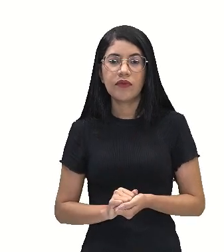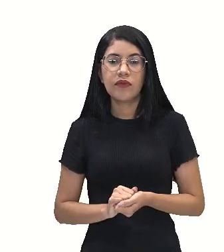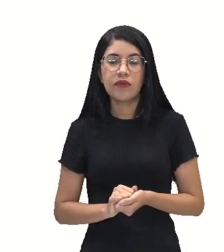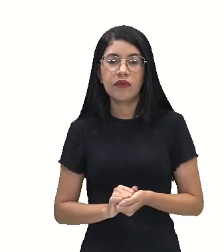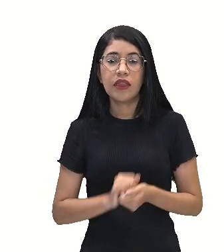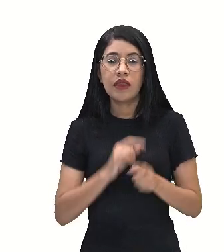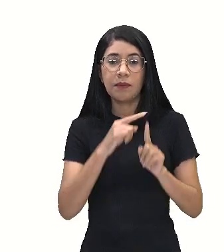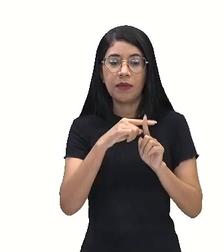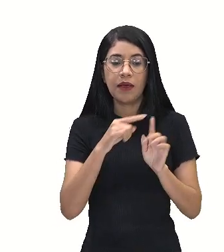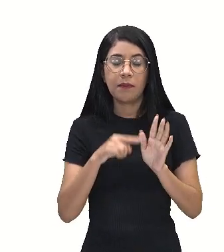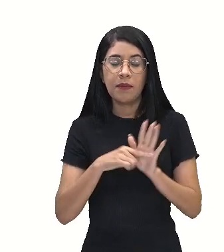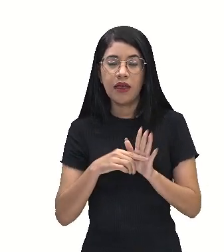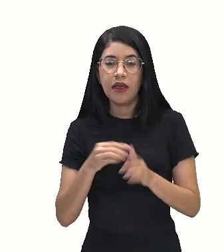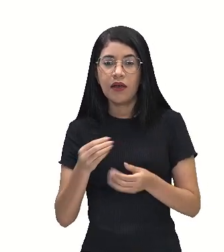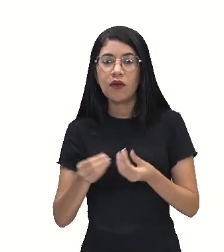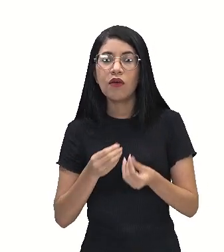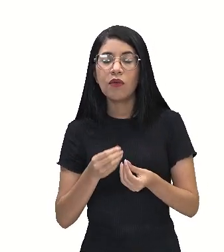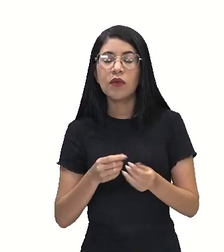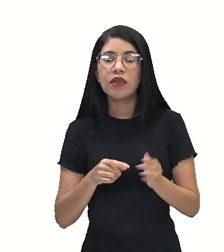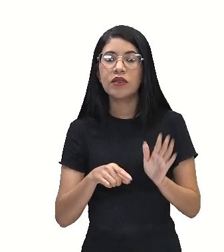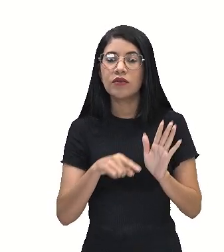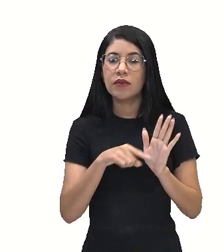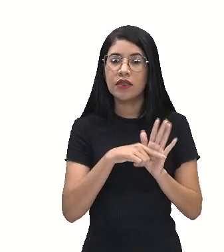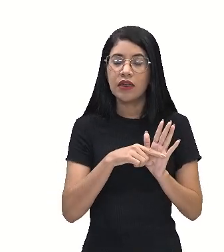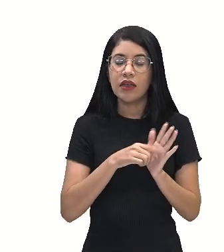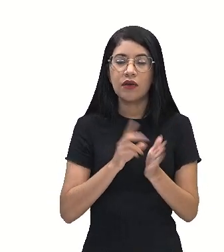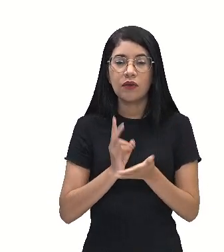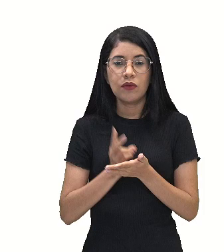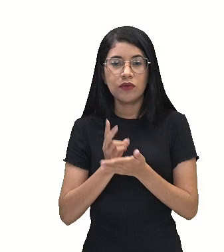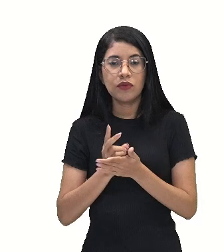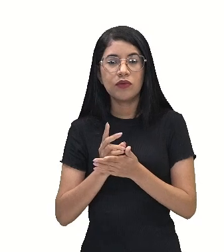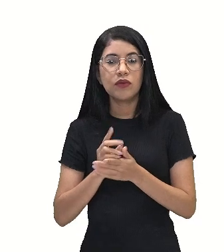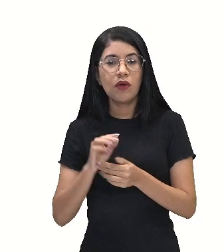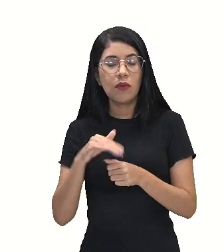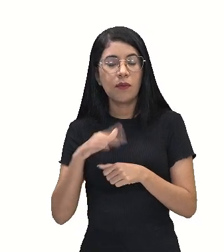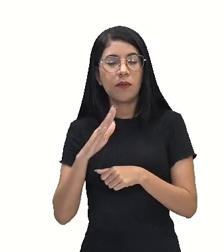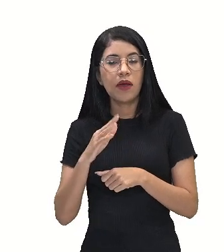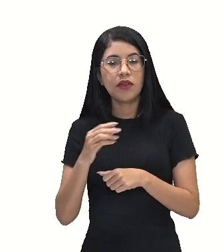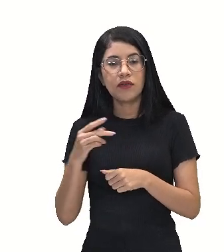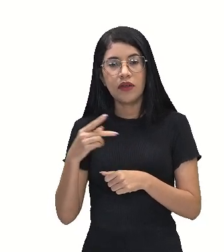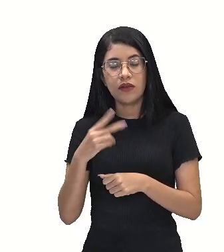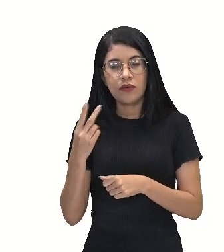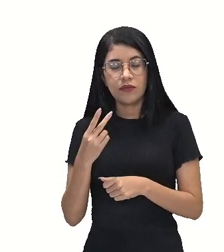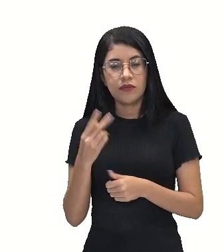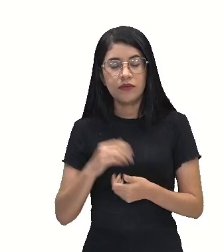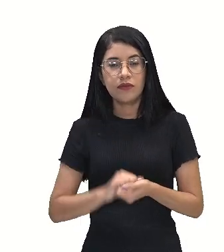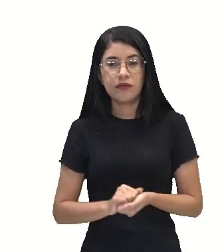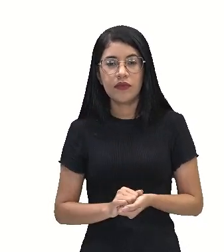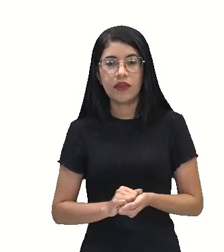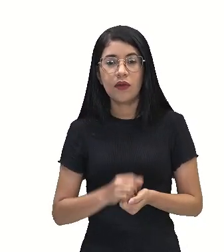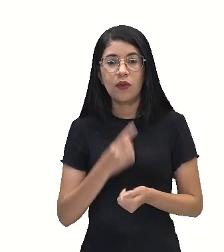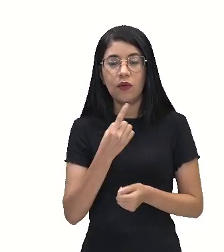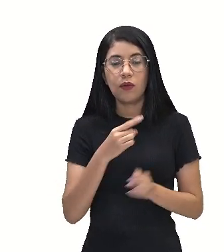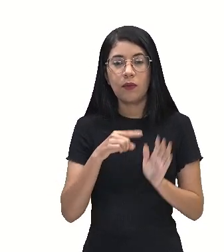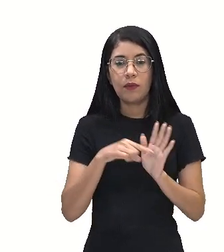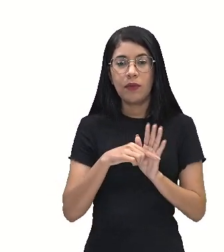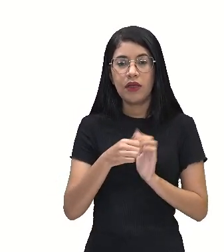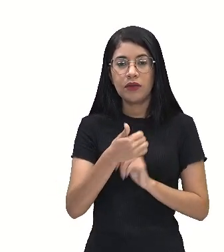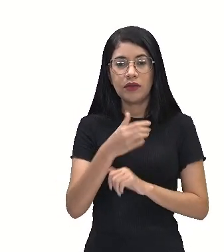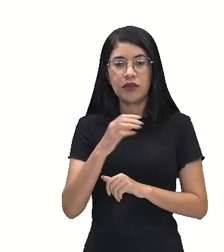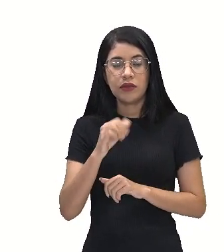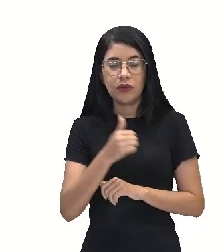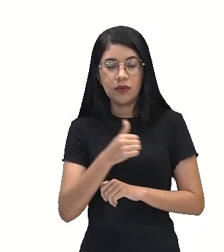diferentes. Qual é o procedimento? Subtrai e conserva o sinal do maior. 1 menos 11 vai dar menos 10. Menos